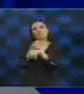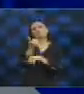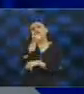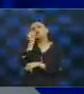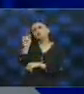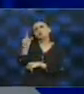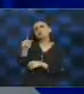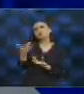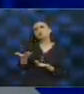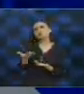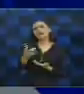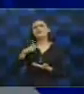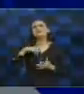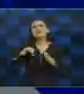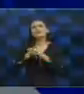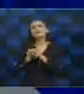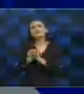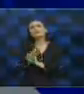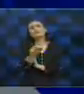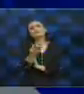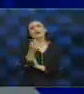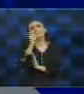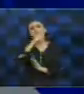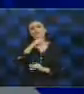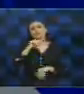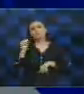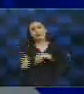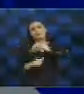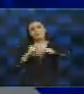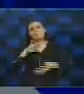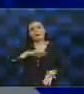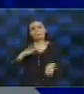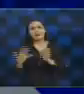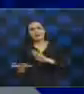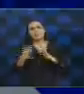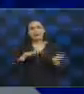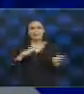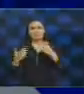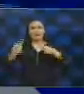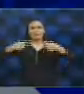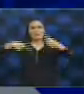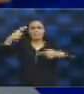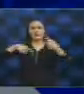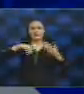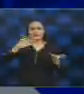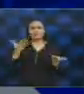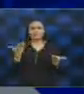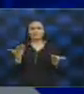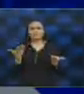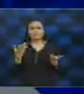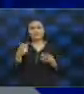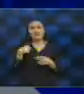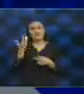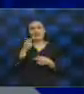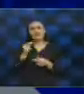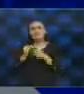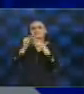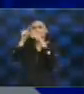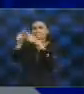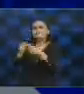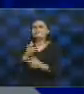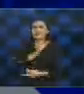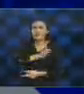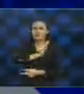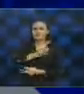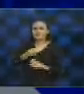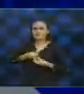seja, ele está acostumado a mentir sistematicamente e a rebaixar o nível do debate. Mas eu vou dar agora algo para ele que vem do meu coração. Ele